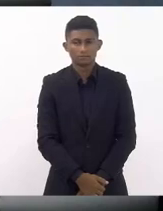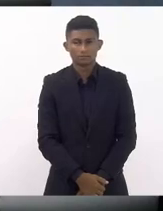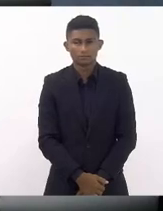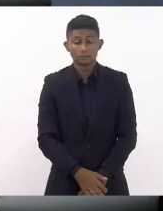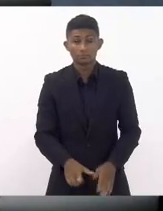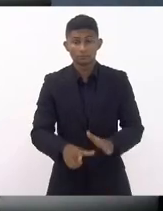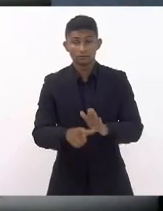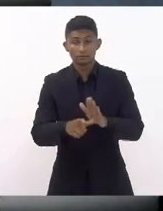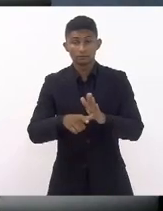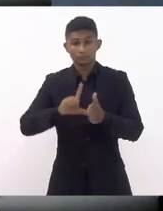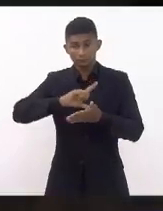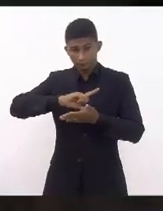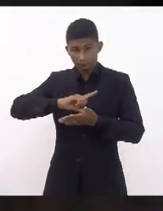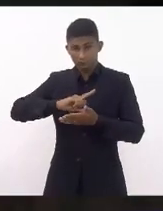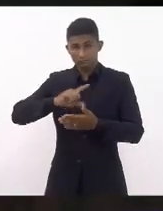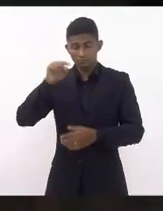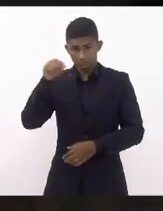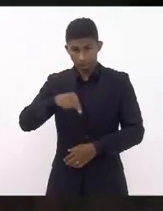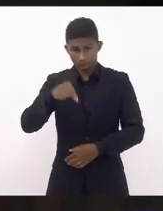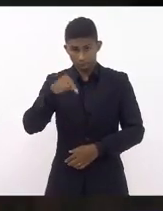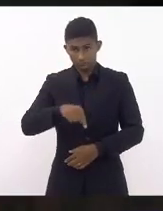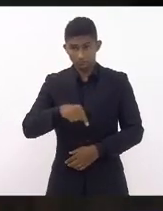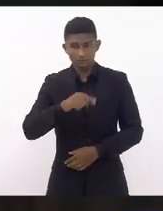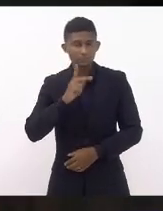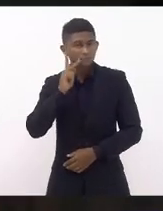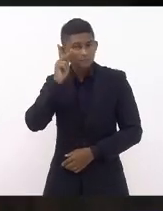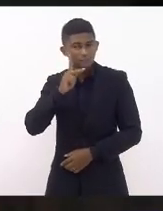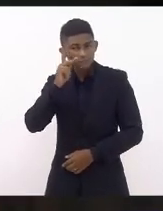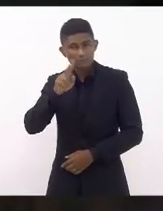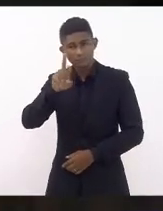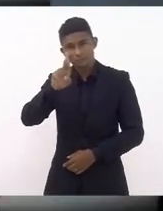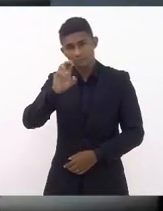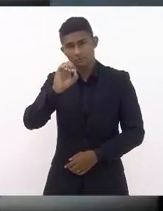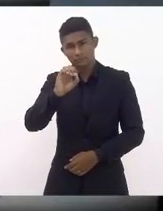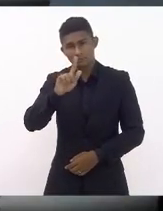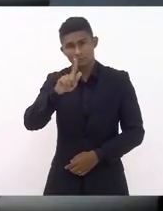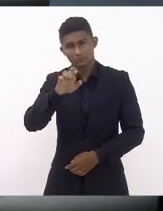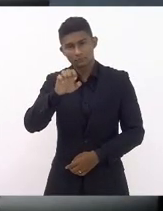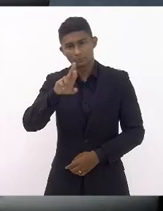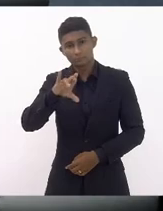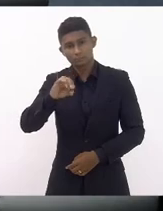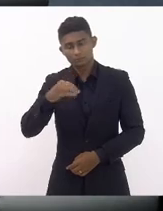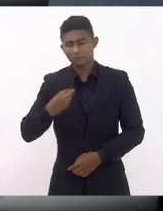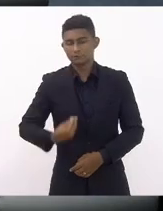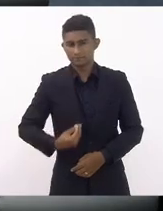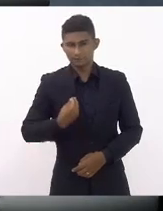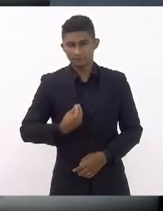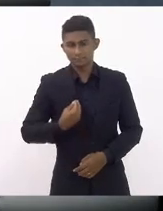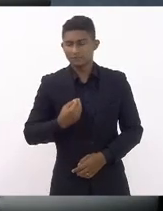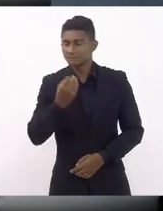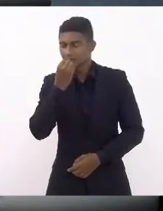Antes, porém, da Tia Ju, está presente o vereador Rogério Amorim. Seja bem-vindo, meu irmão.